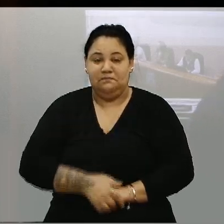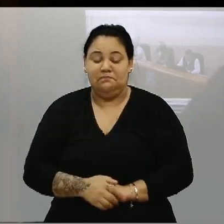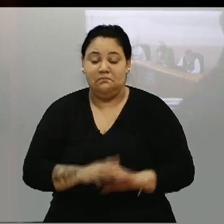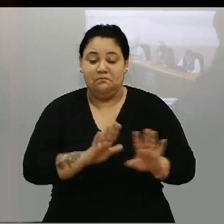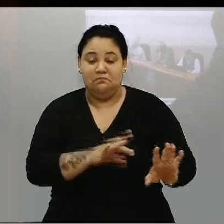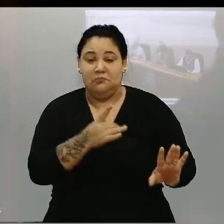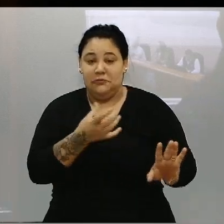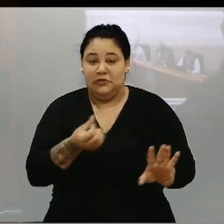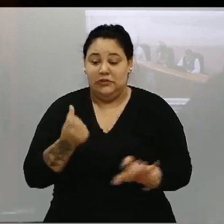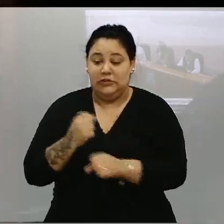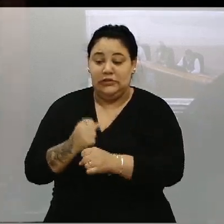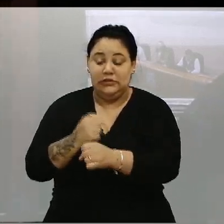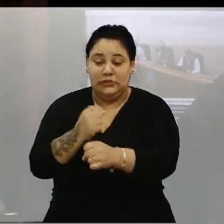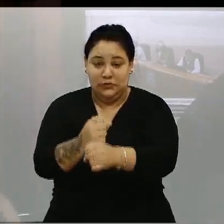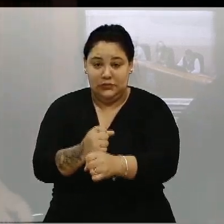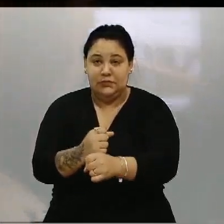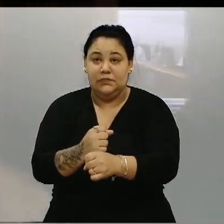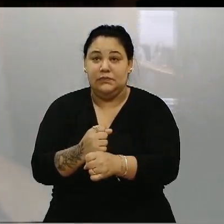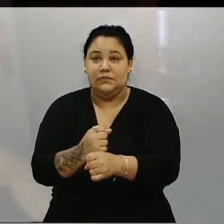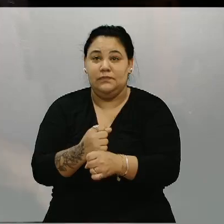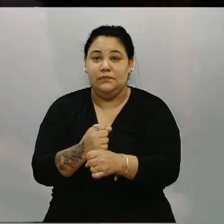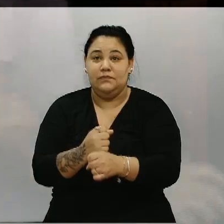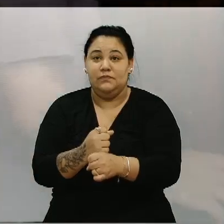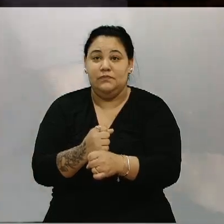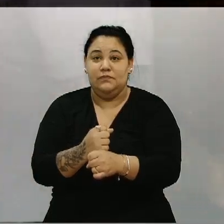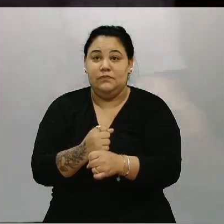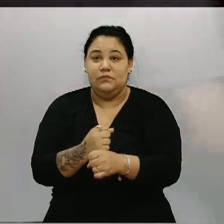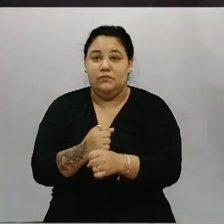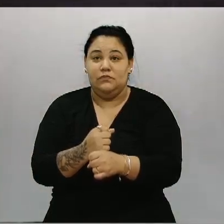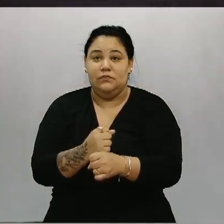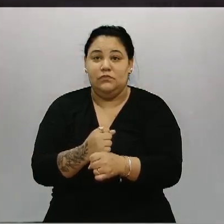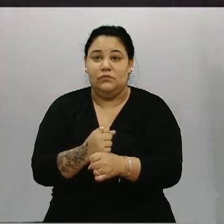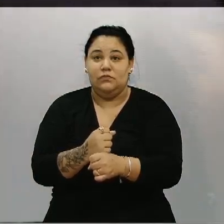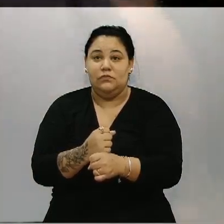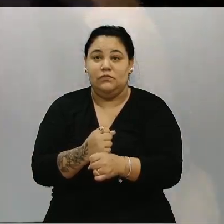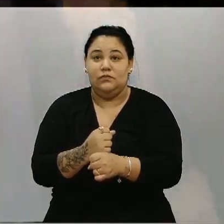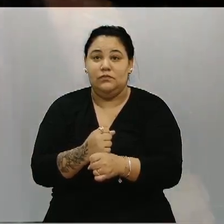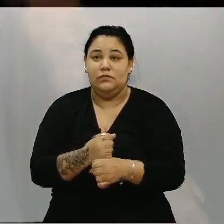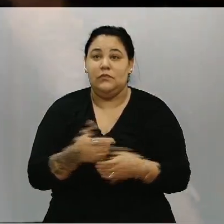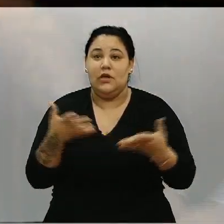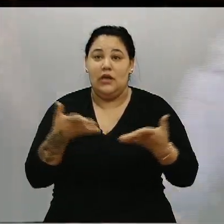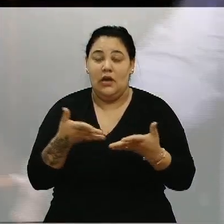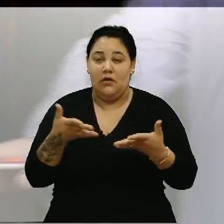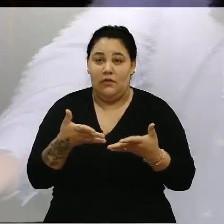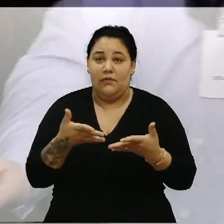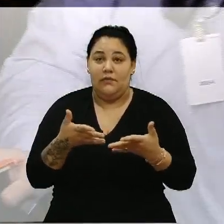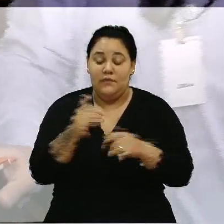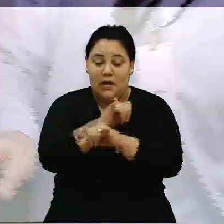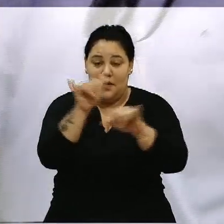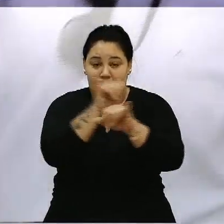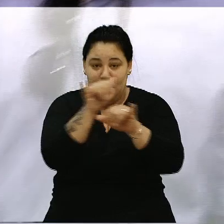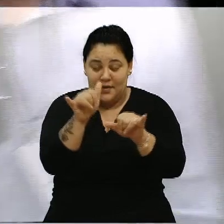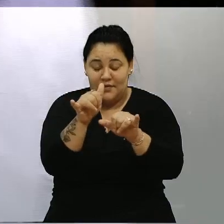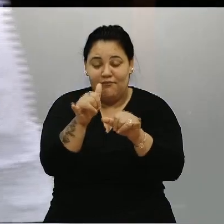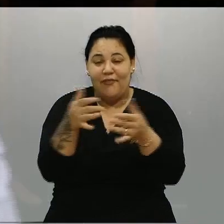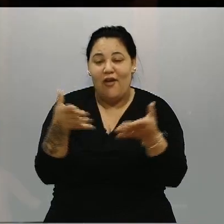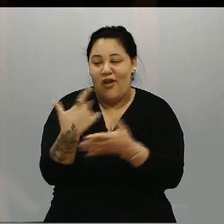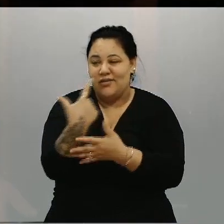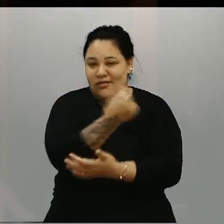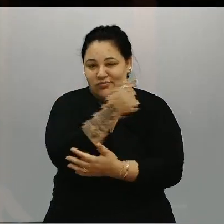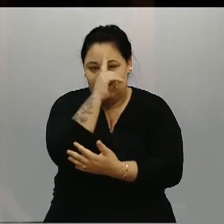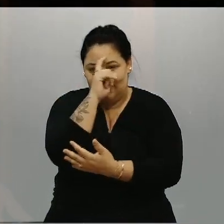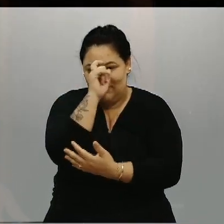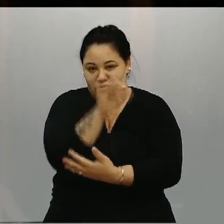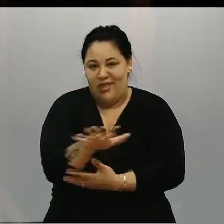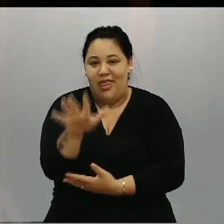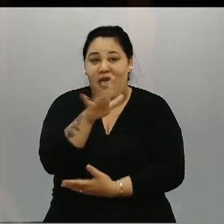né? Quanta campanha foi feita e agora se despedindo do Hospital Geral. Eu mesmo liguei para ele várias